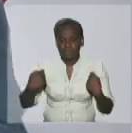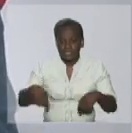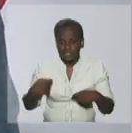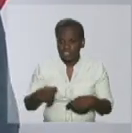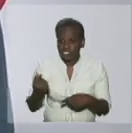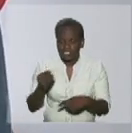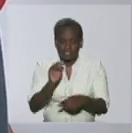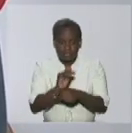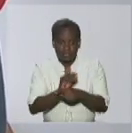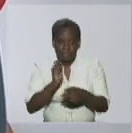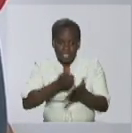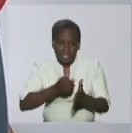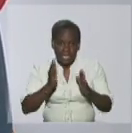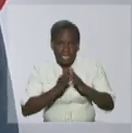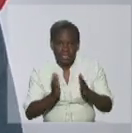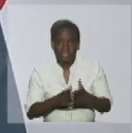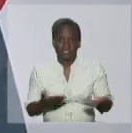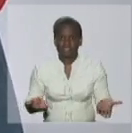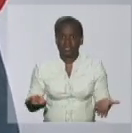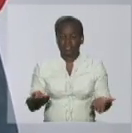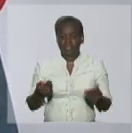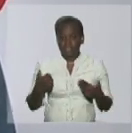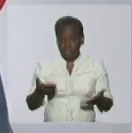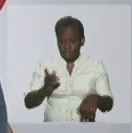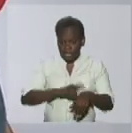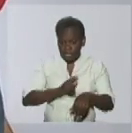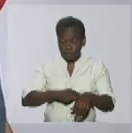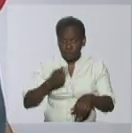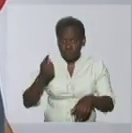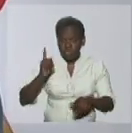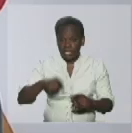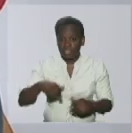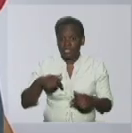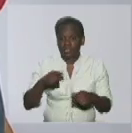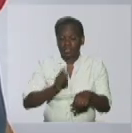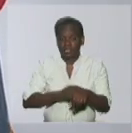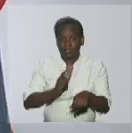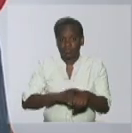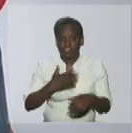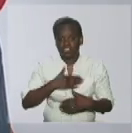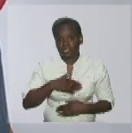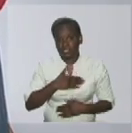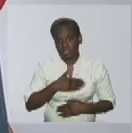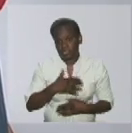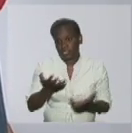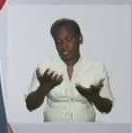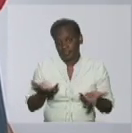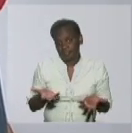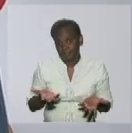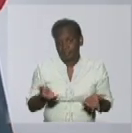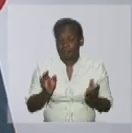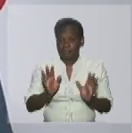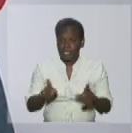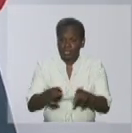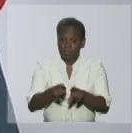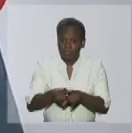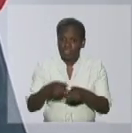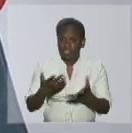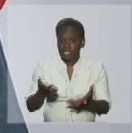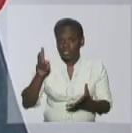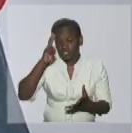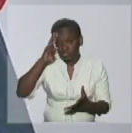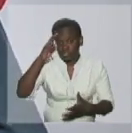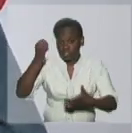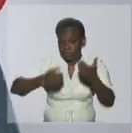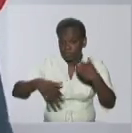ele precisava financiar a casa. Então talvez o único tempo que ele tinha talvez era o tempo que ele queria descansar. Né? Mas talvez eu queria também um